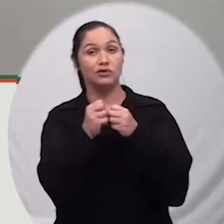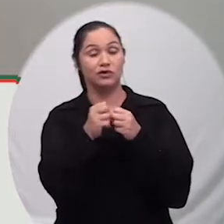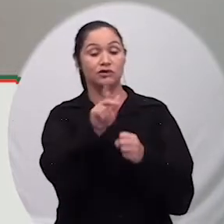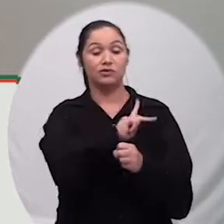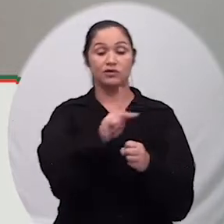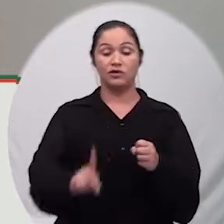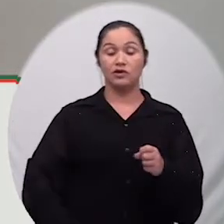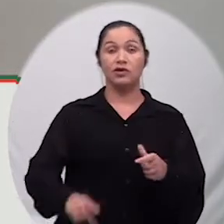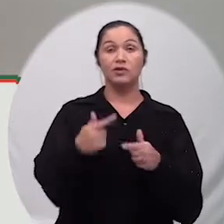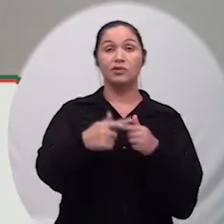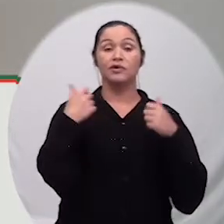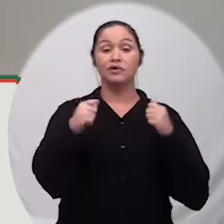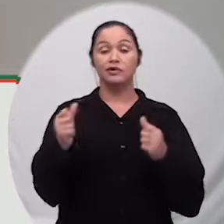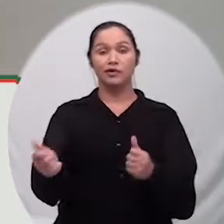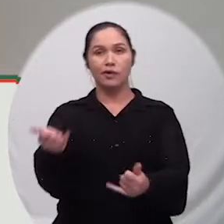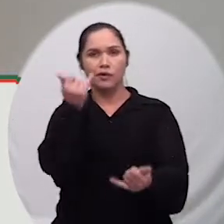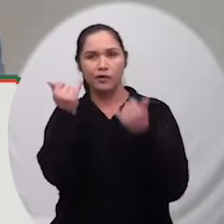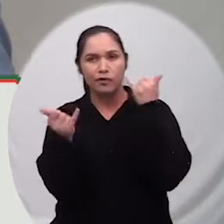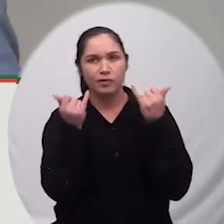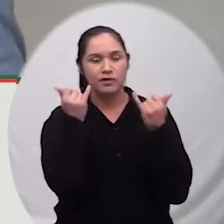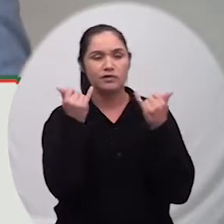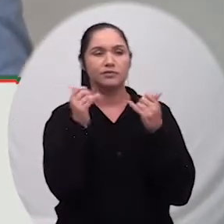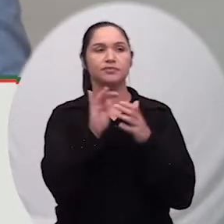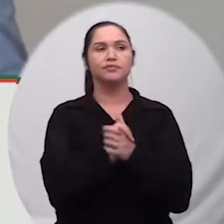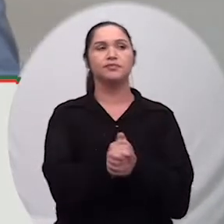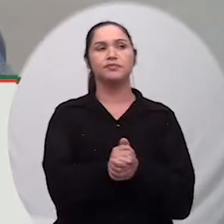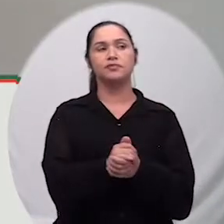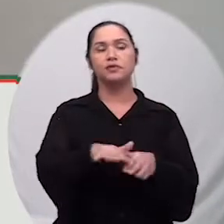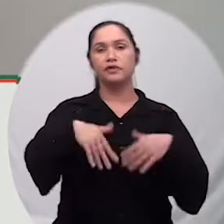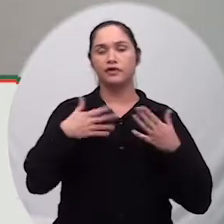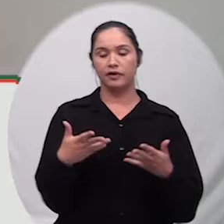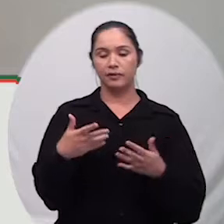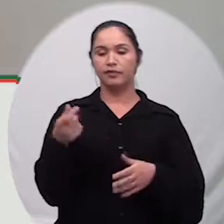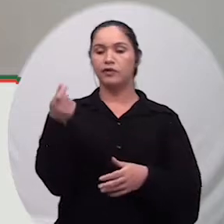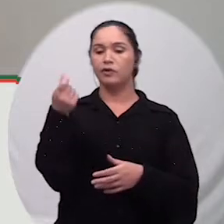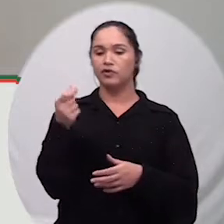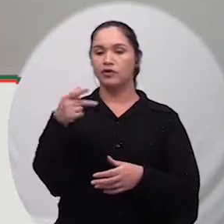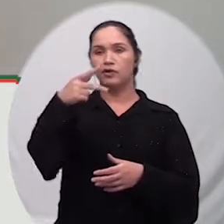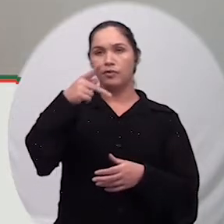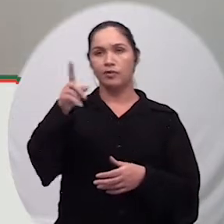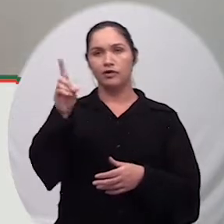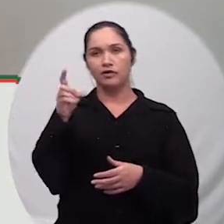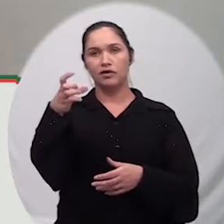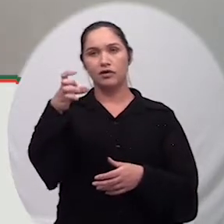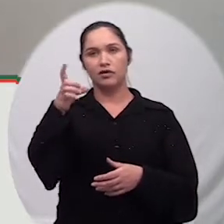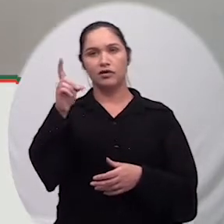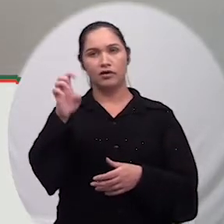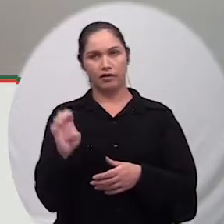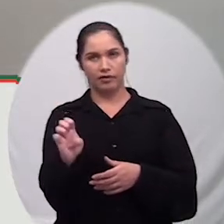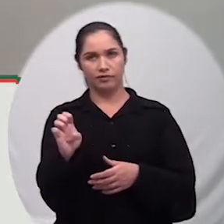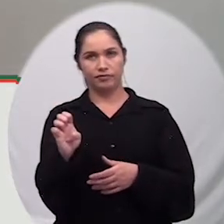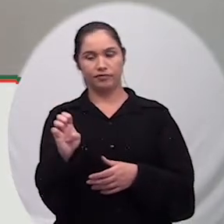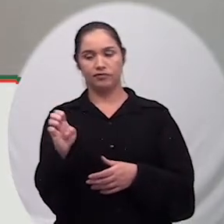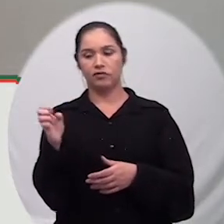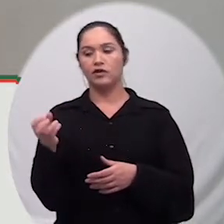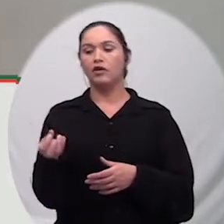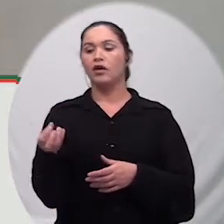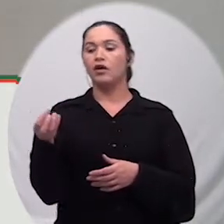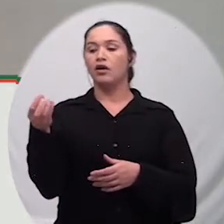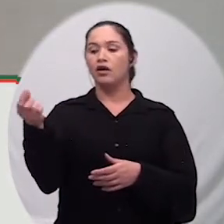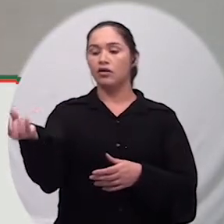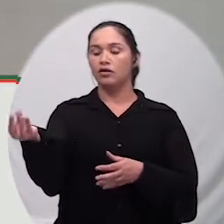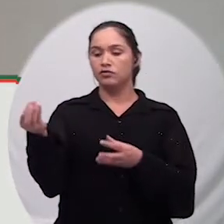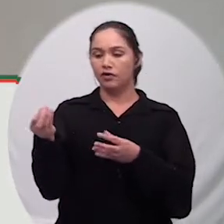algumas informações. Esse dinheiro vai direto para as escolas? Ótimo. Mas a prefeitura tem o conhecimento, tem o acompanhamento disso. Então,